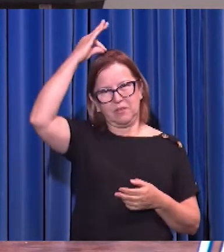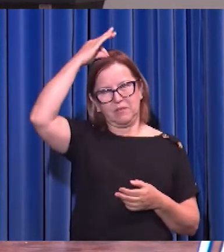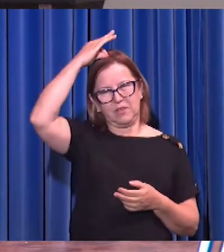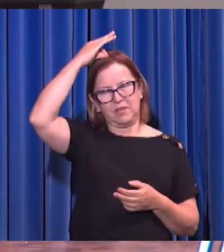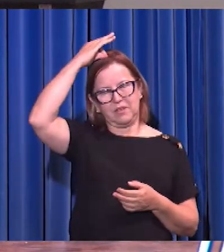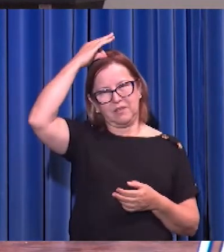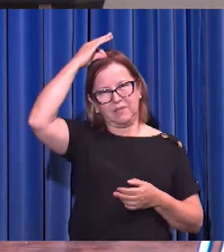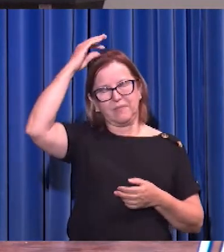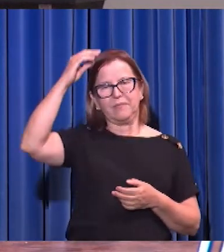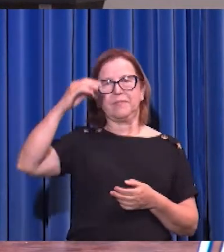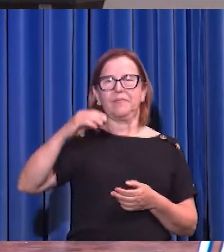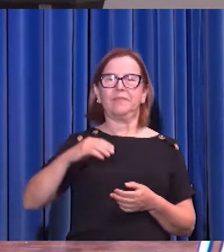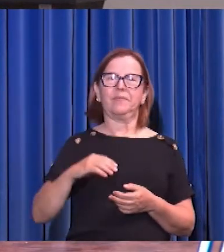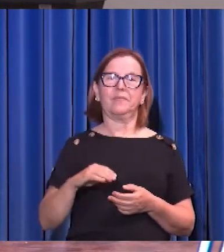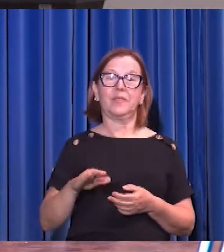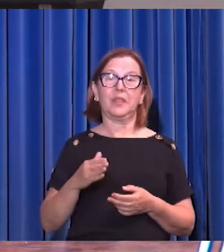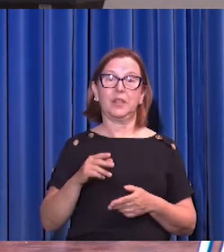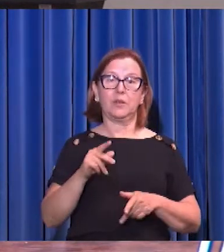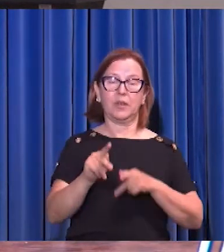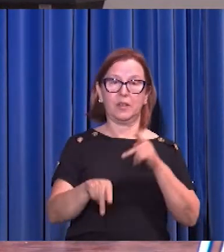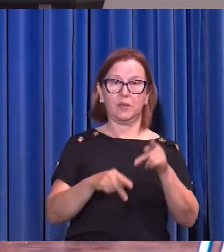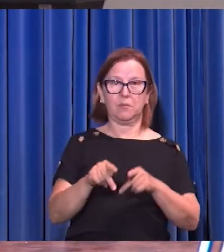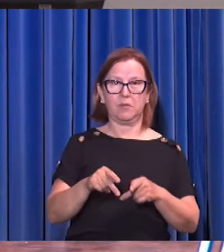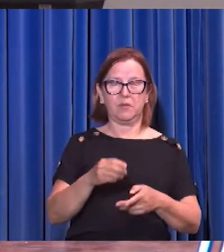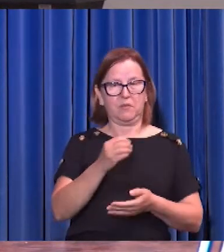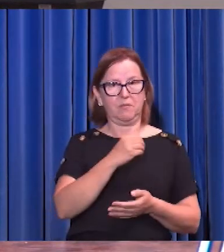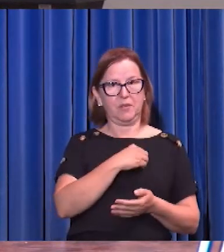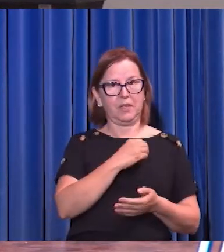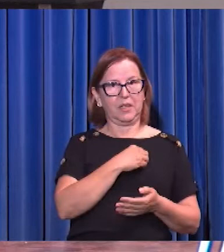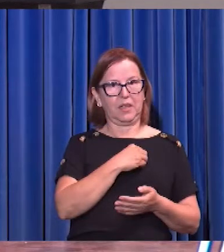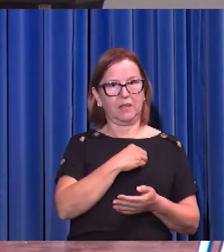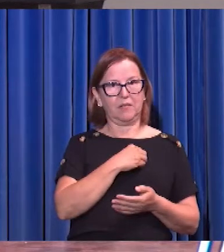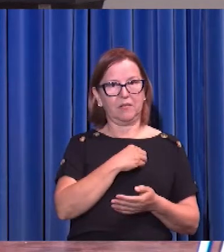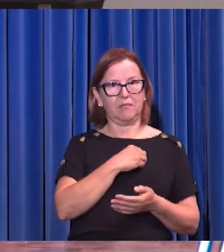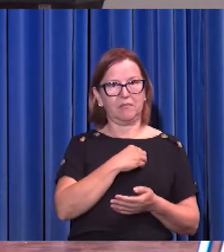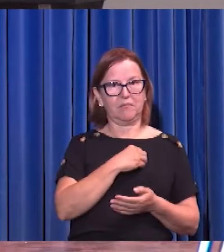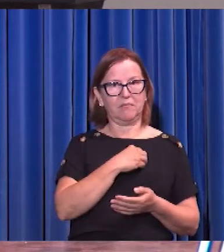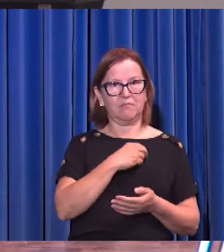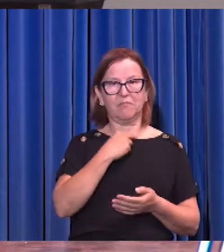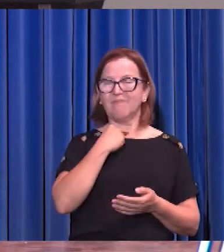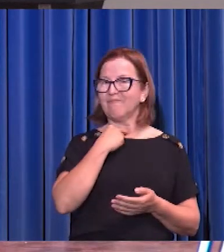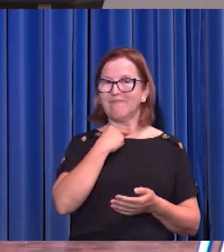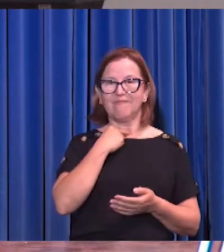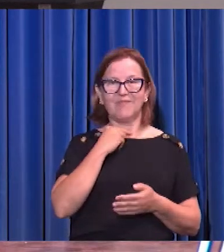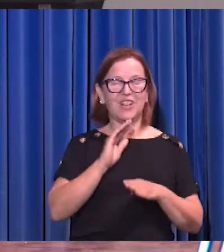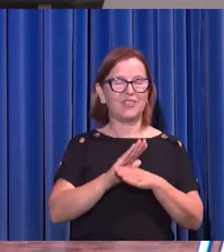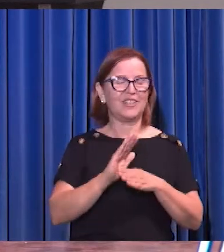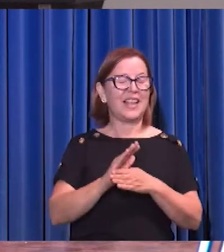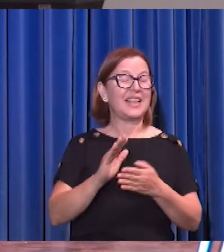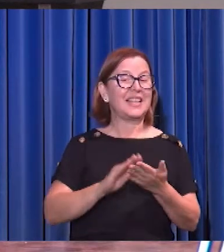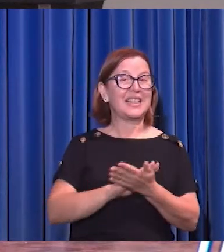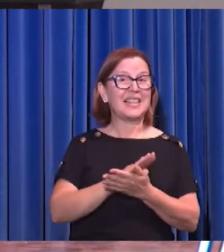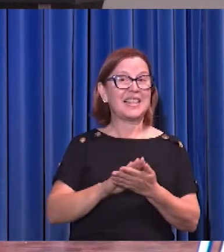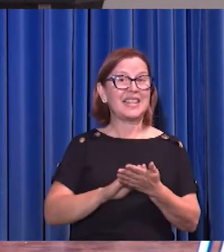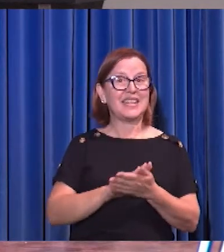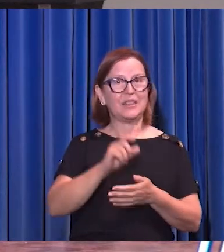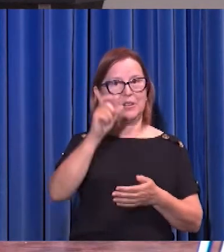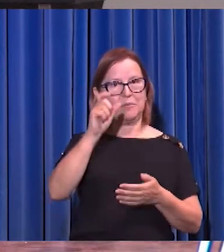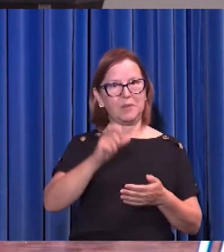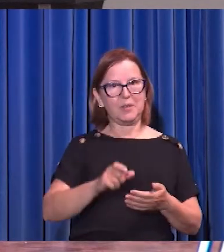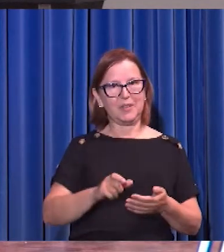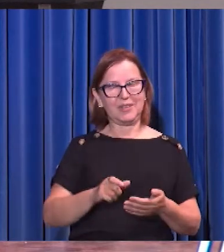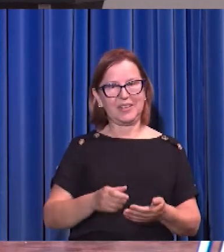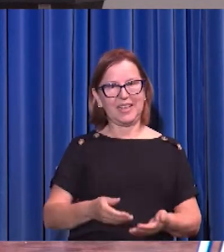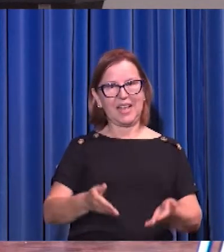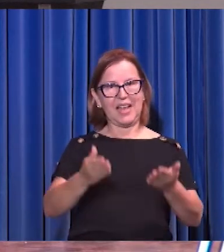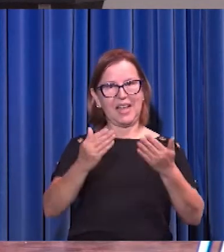coisas de Deus. Então, a humanidade caída não pode ajudar em nada uma pessoa a receber e a